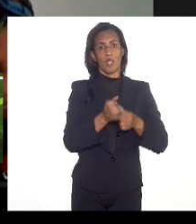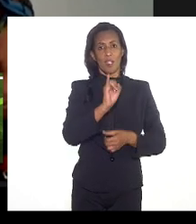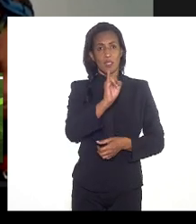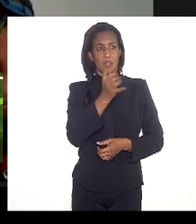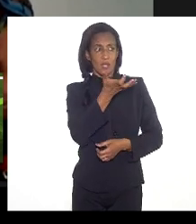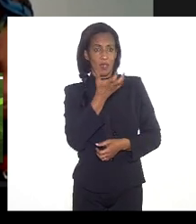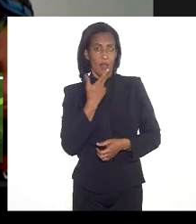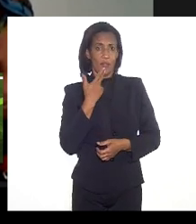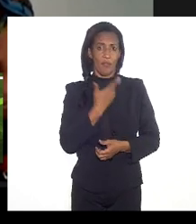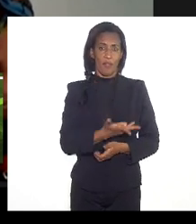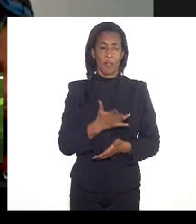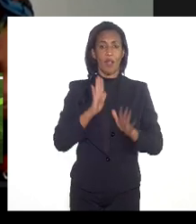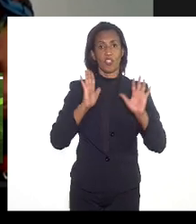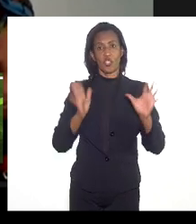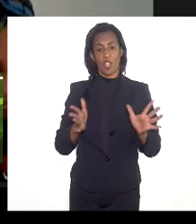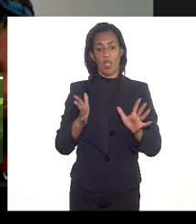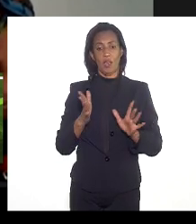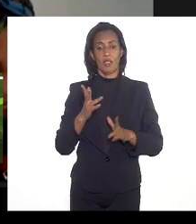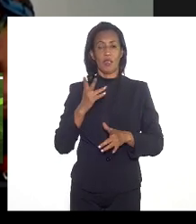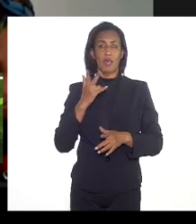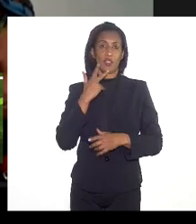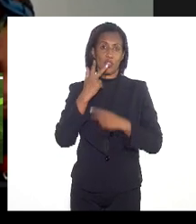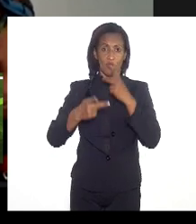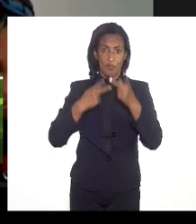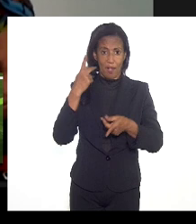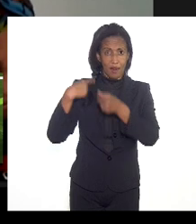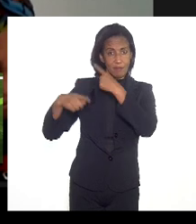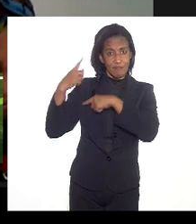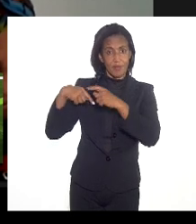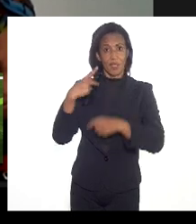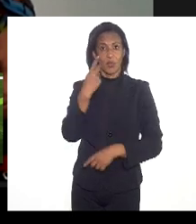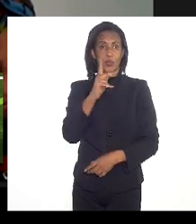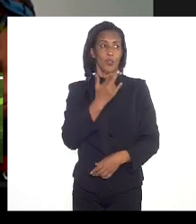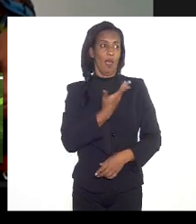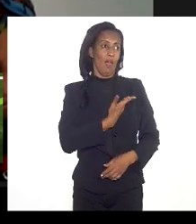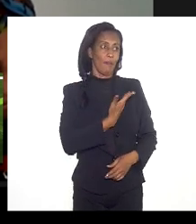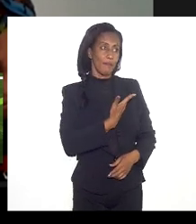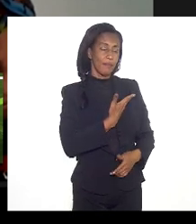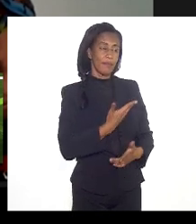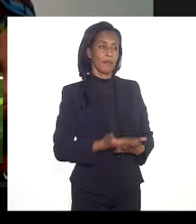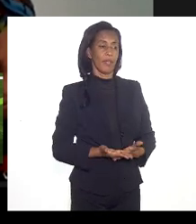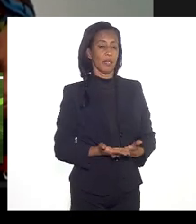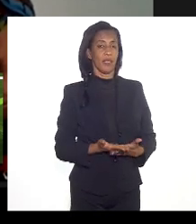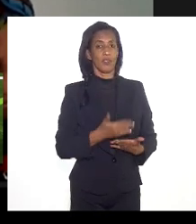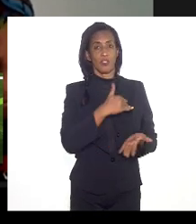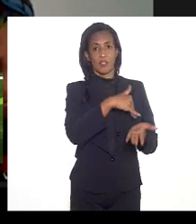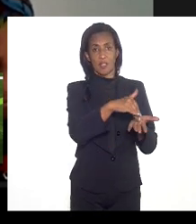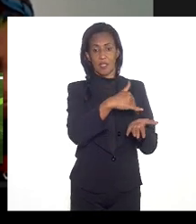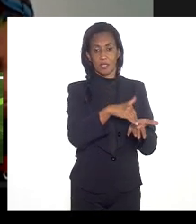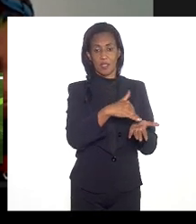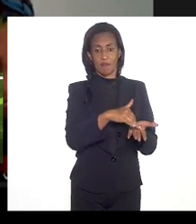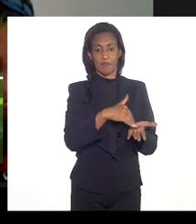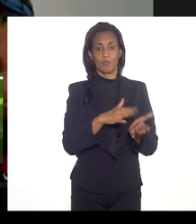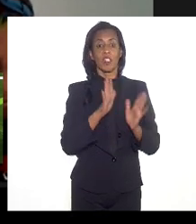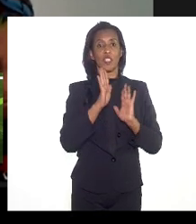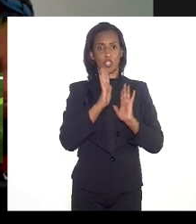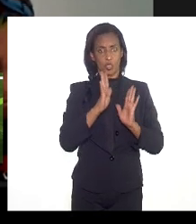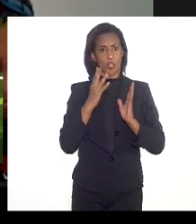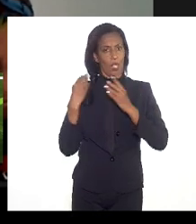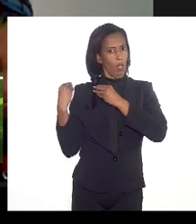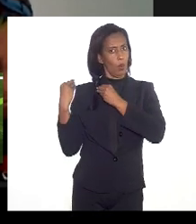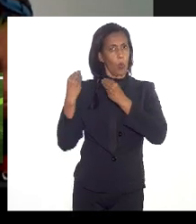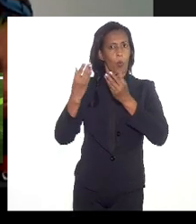fazer a fala, já que as falas anteriores das suas companheiras de secretaria já trouxeram